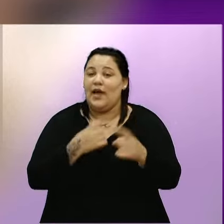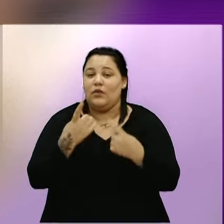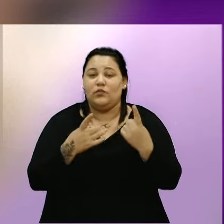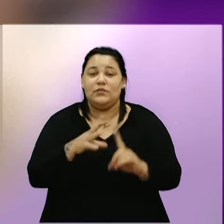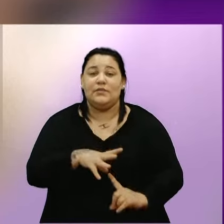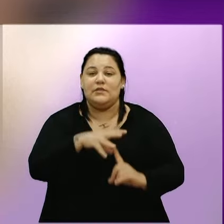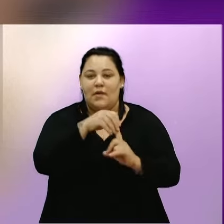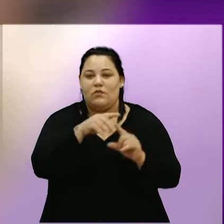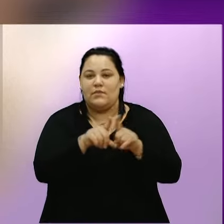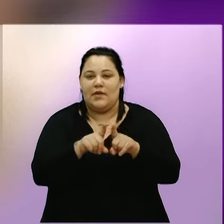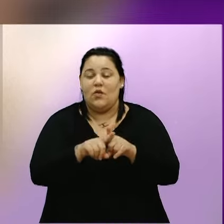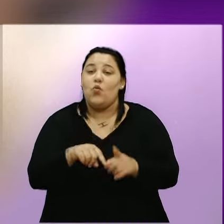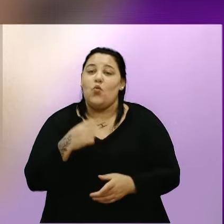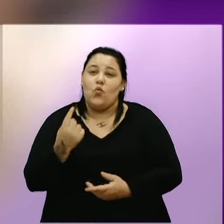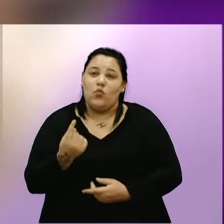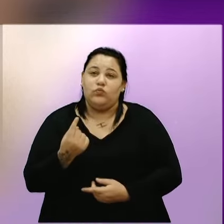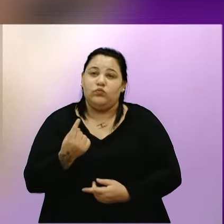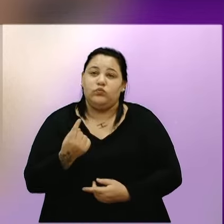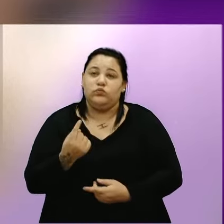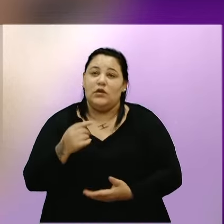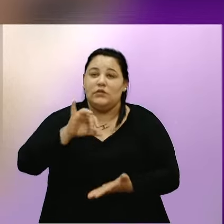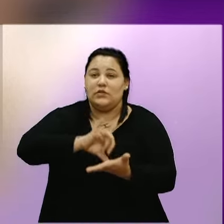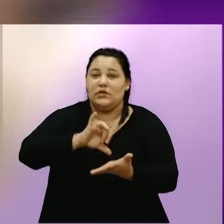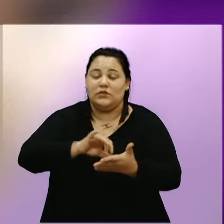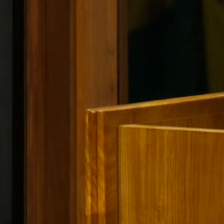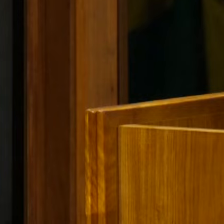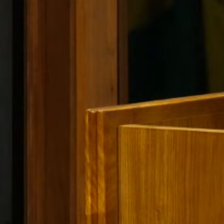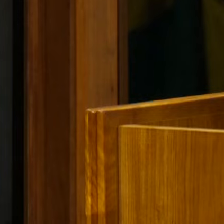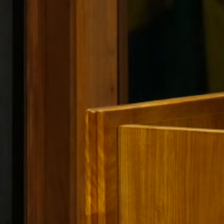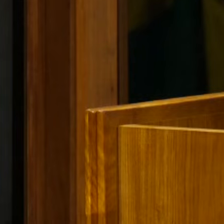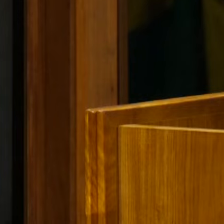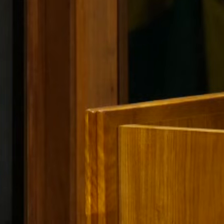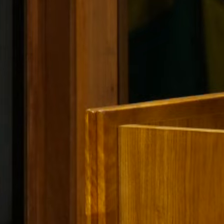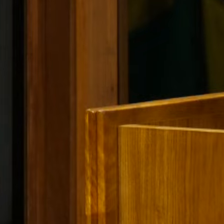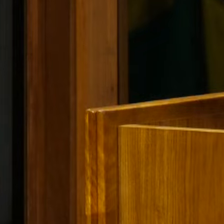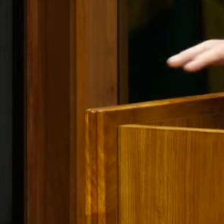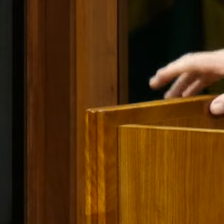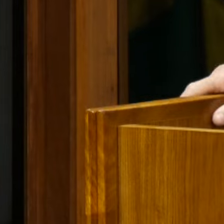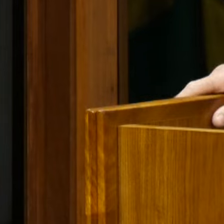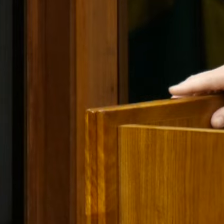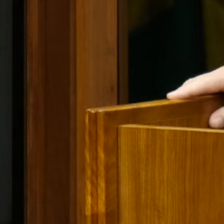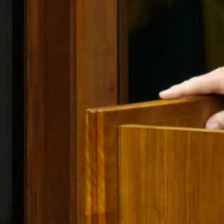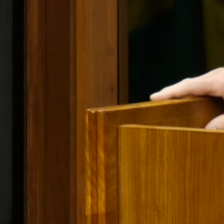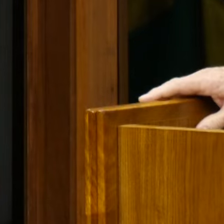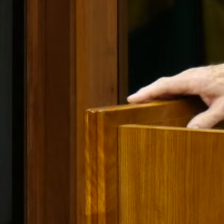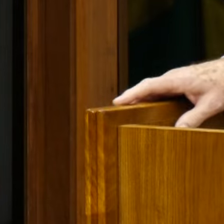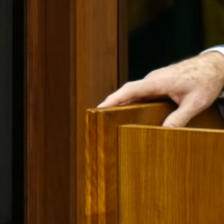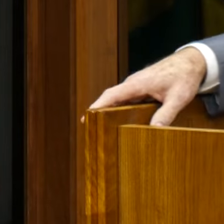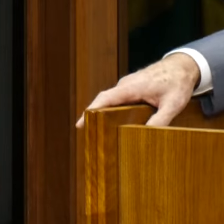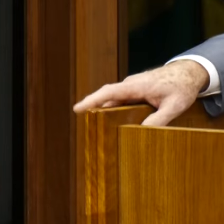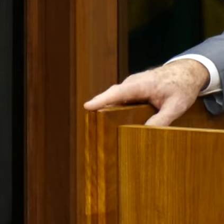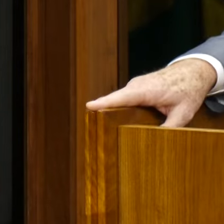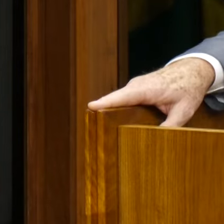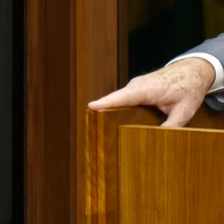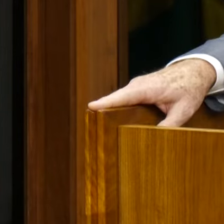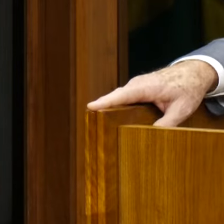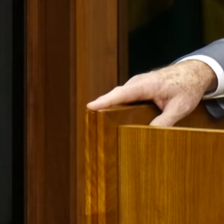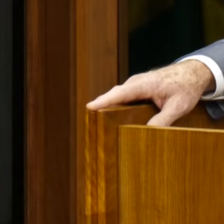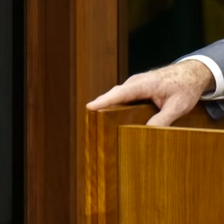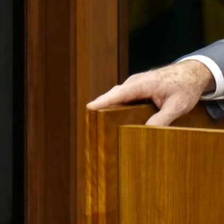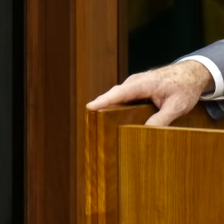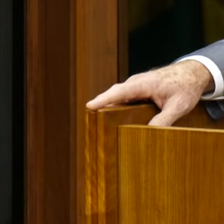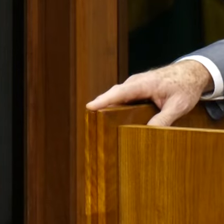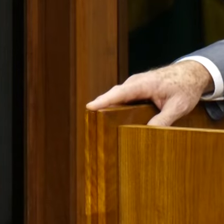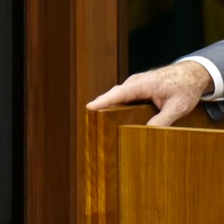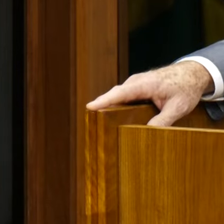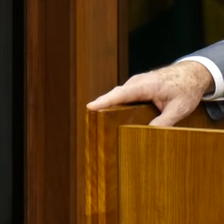destaques é o Centro de Autismo, que atende 80 crianças. O proponente da homenagem, vereador Almir Cadori, durante o